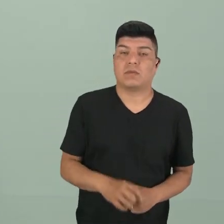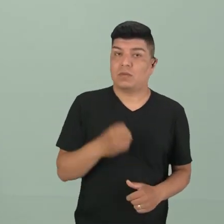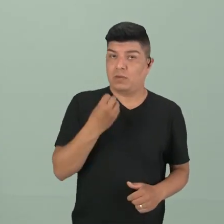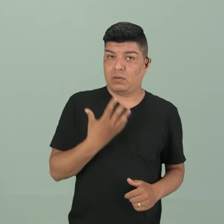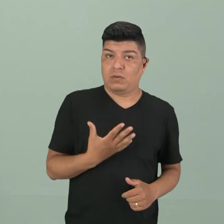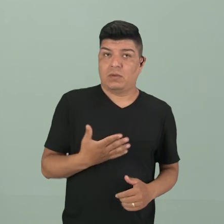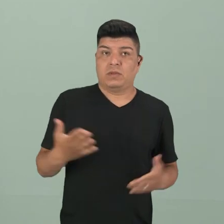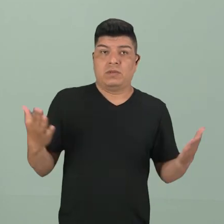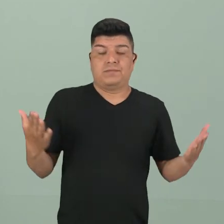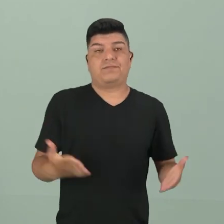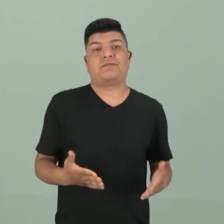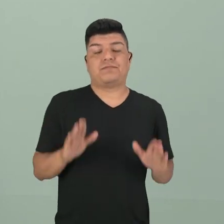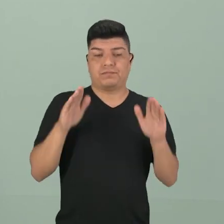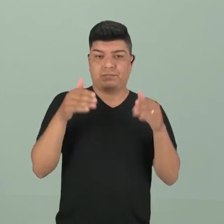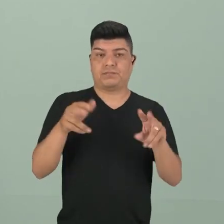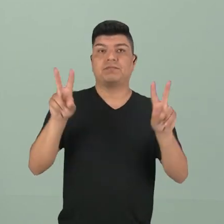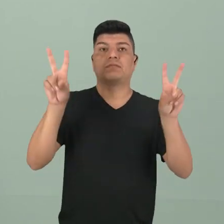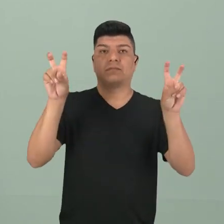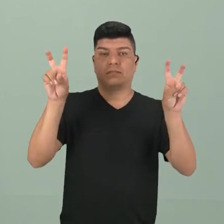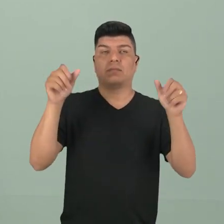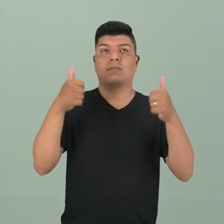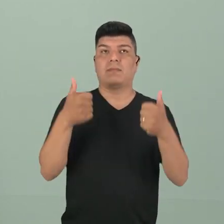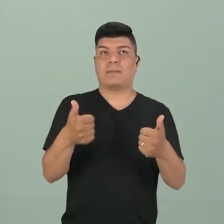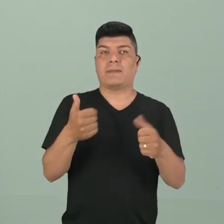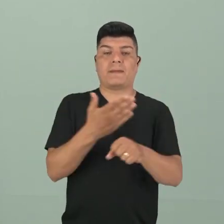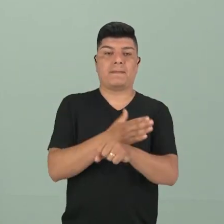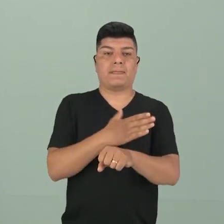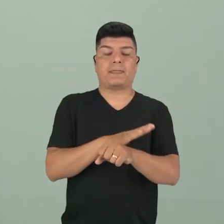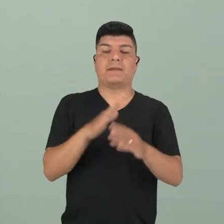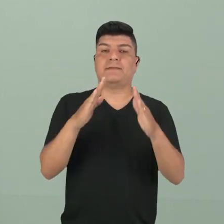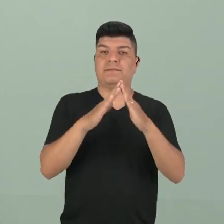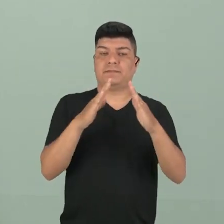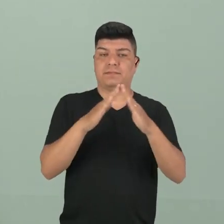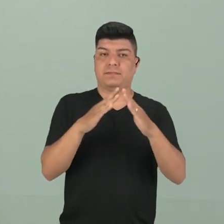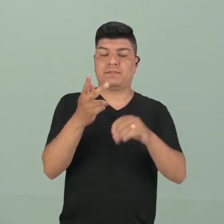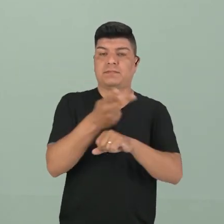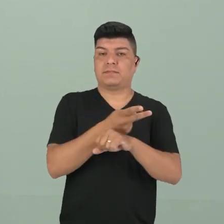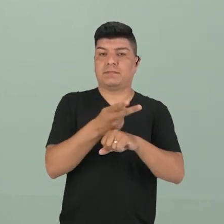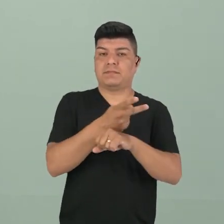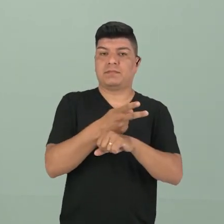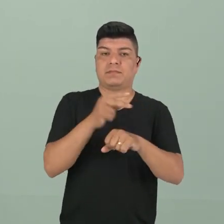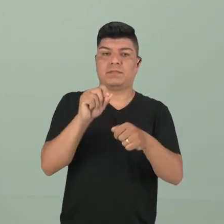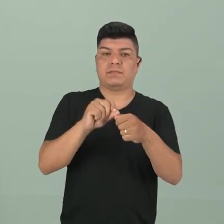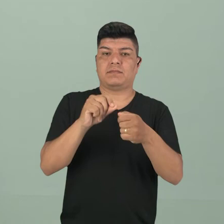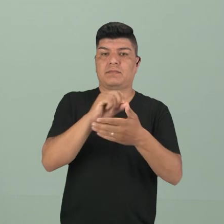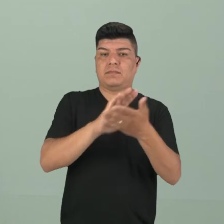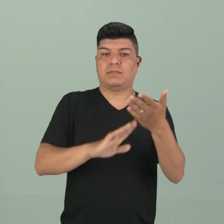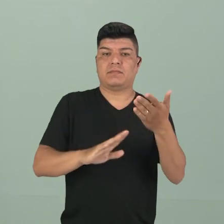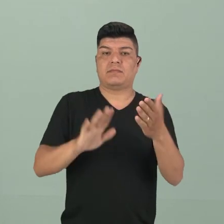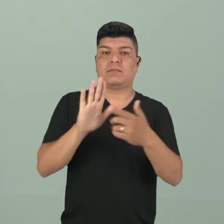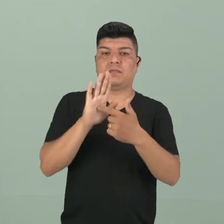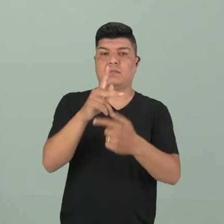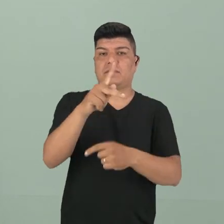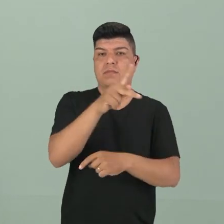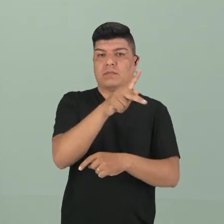Bom, agora que já abordamos o tema, treine em sua casa, procure realizar as atividades